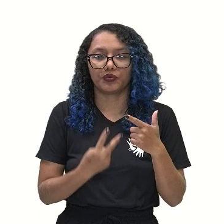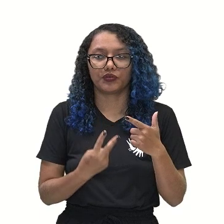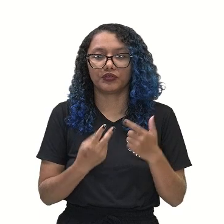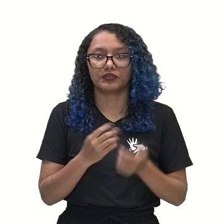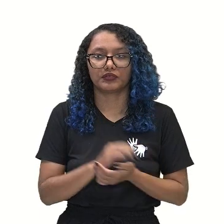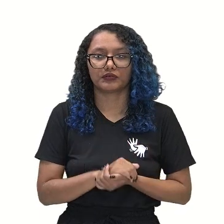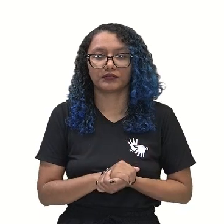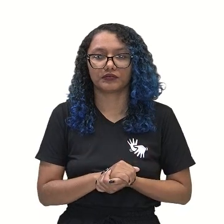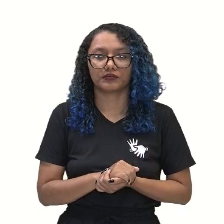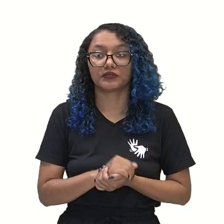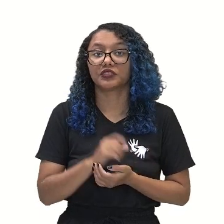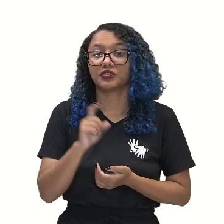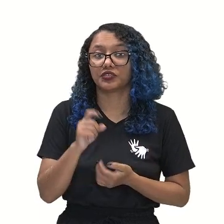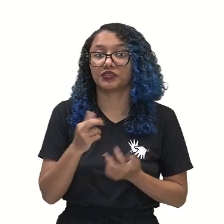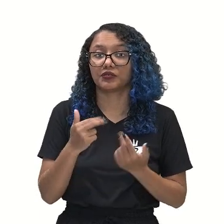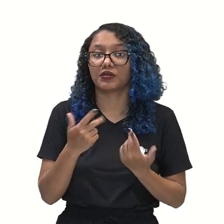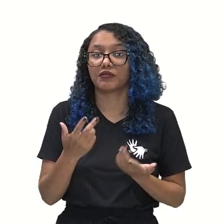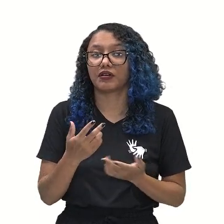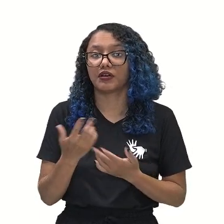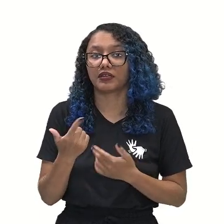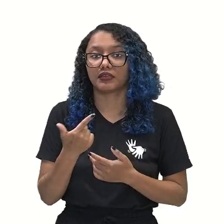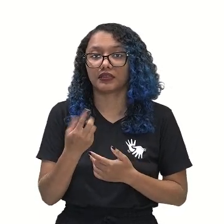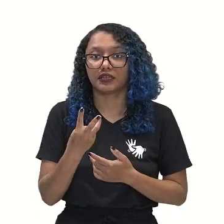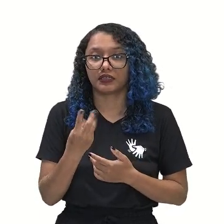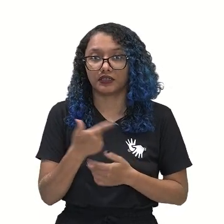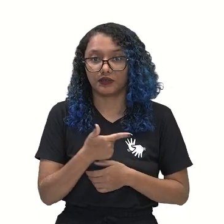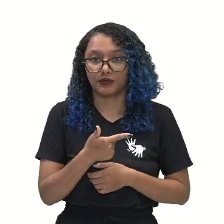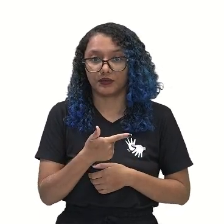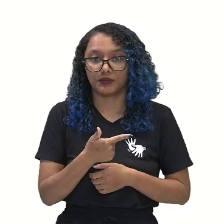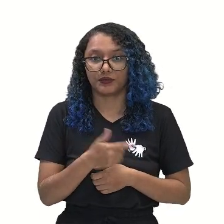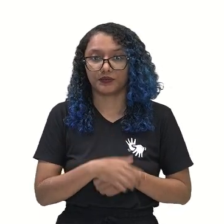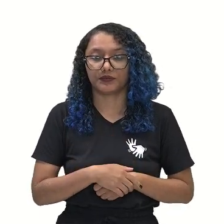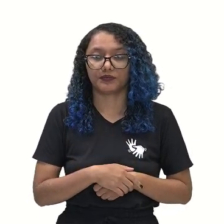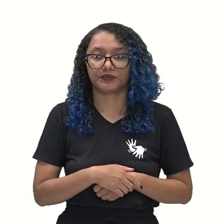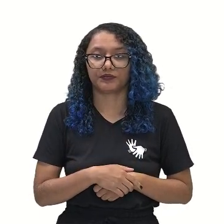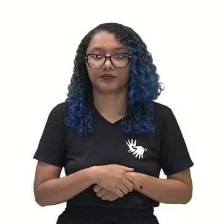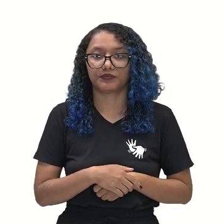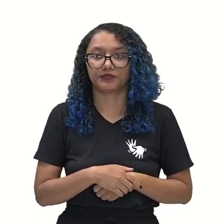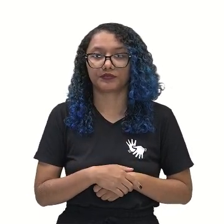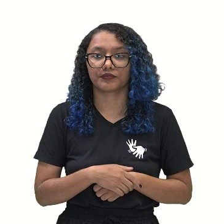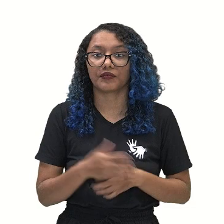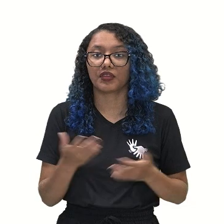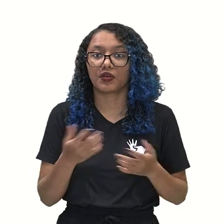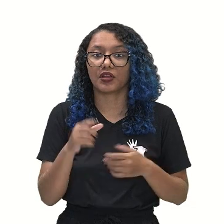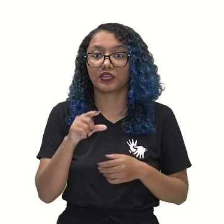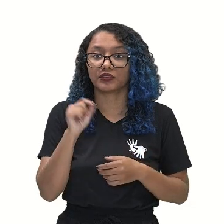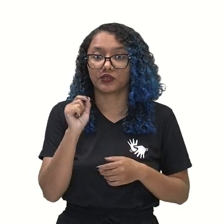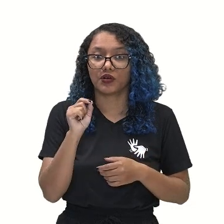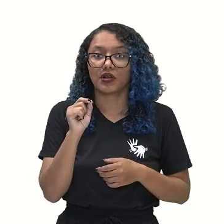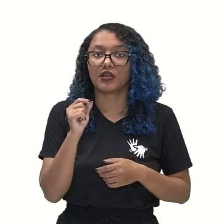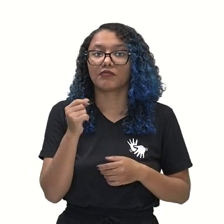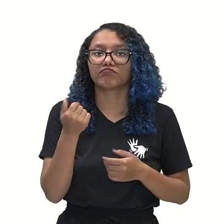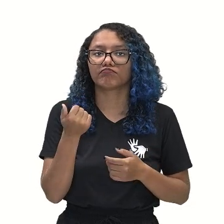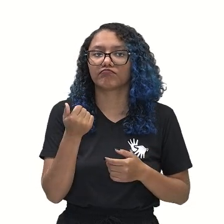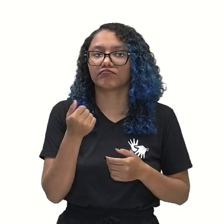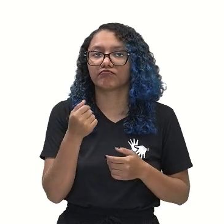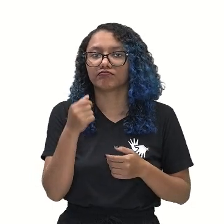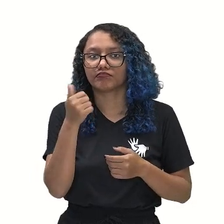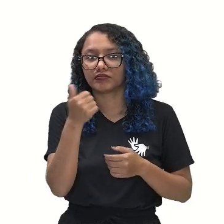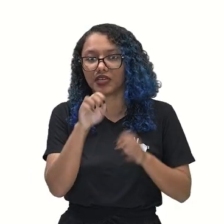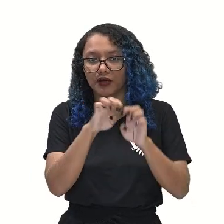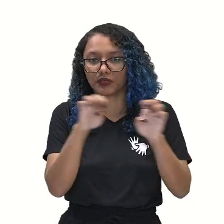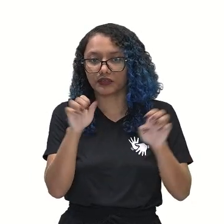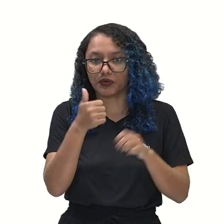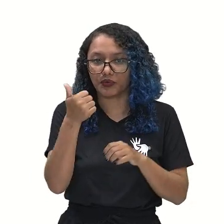2. Portanto, x vai ser igual a 32. Agora, escolhe uma das duas. Vamos escolher a primeira, ó.